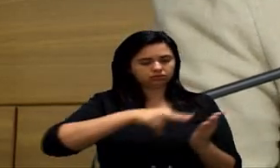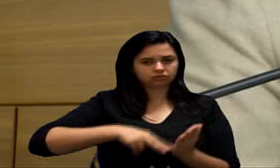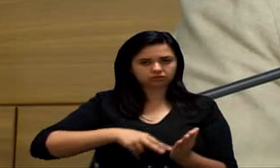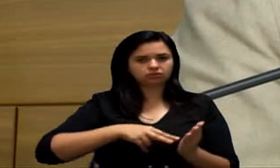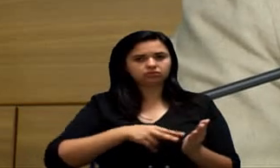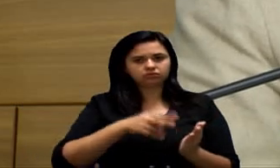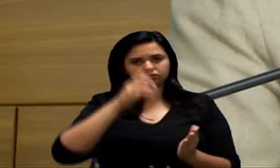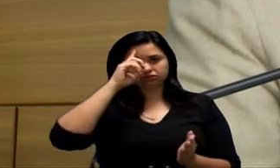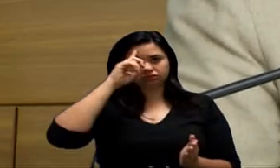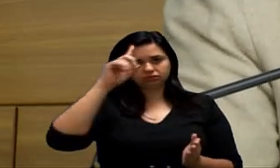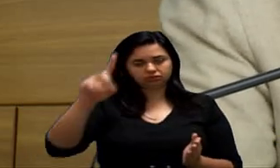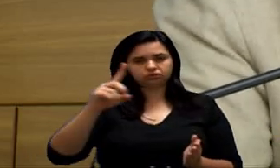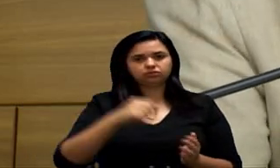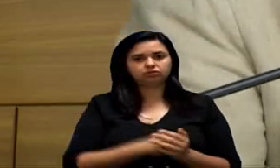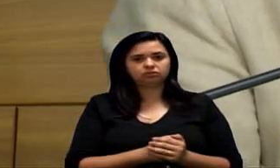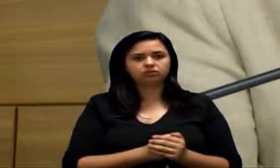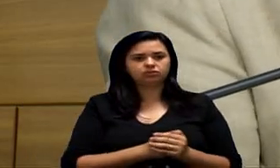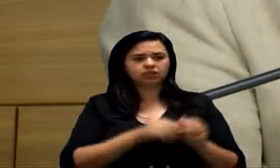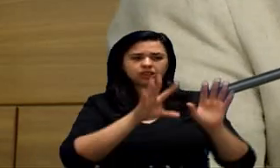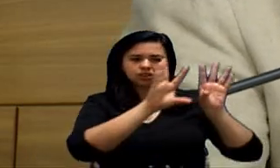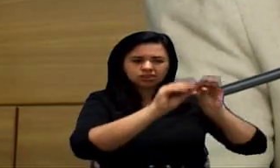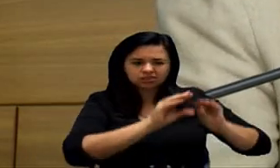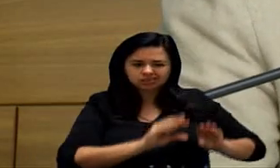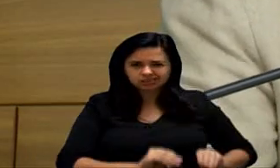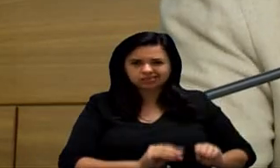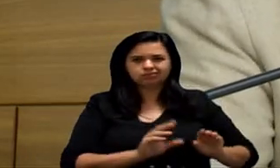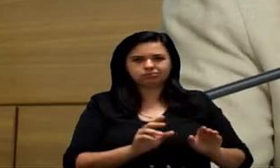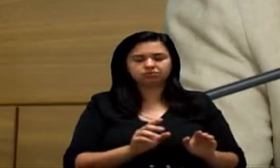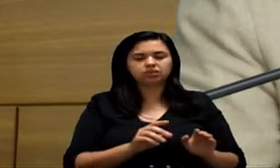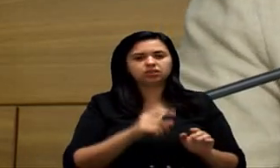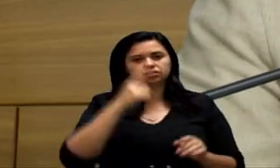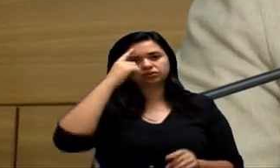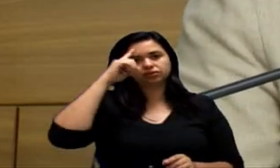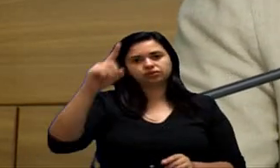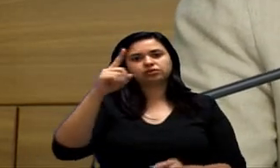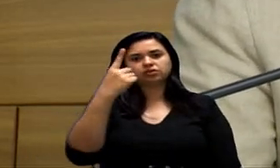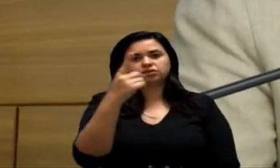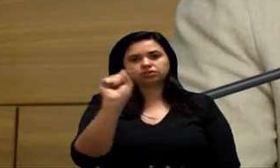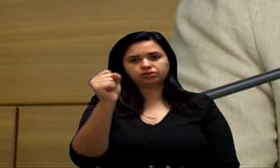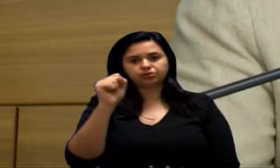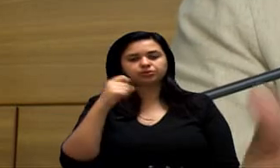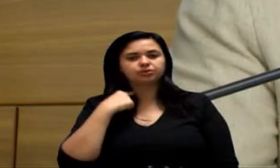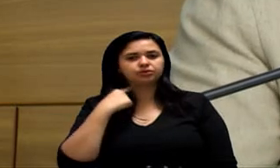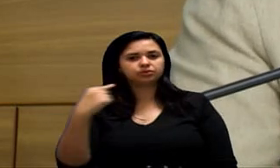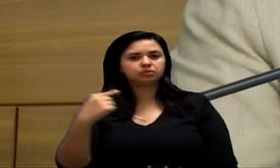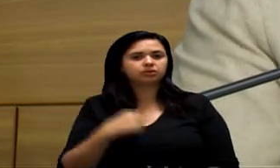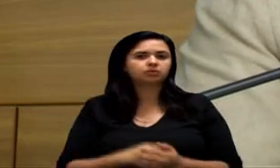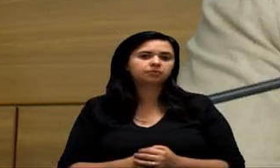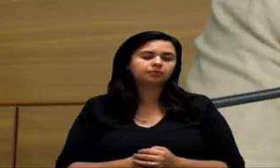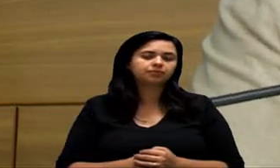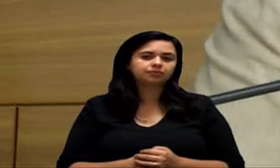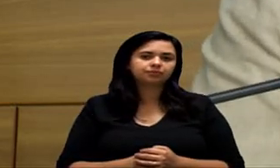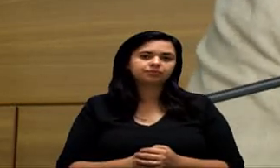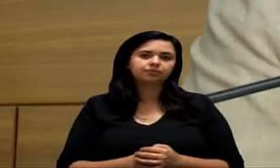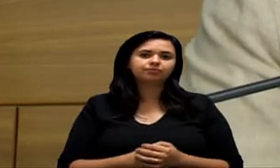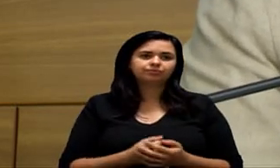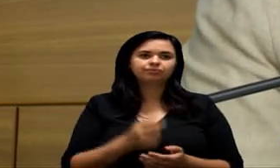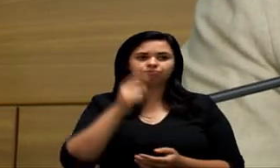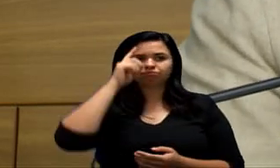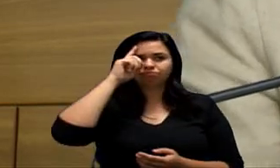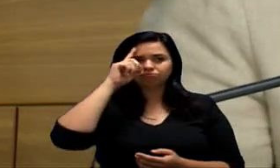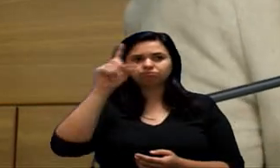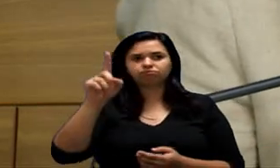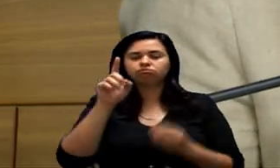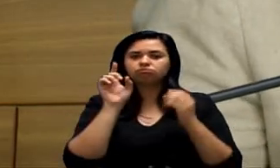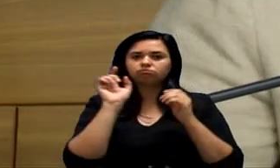de Combate ao Abuso e Exploração Sexual de Crianças e Adolescentes, que é o dia 18 de maio. No caso aqui, dia tão importante